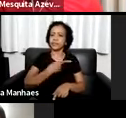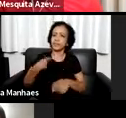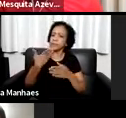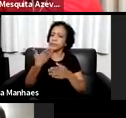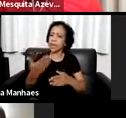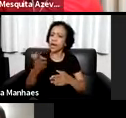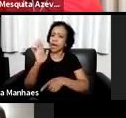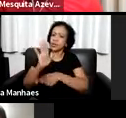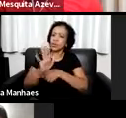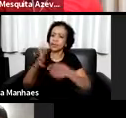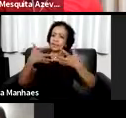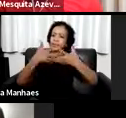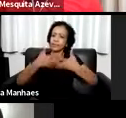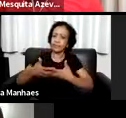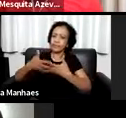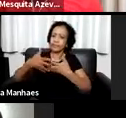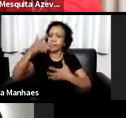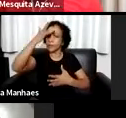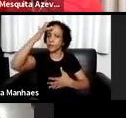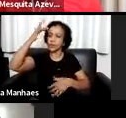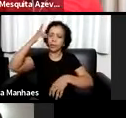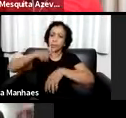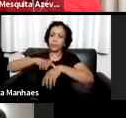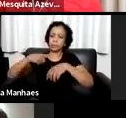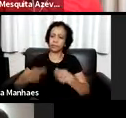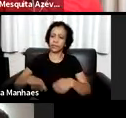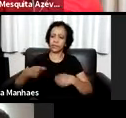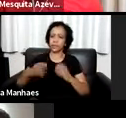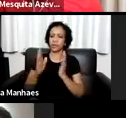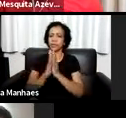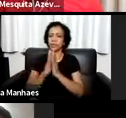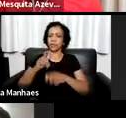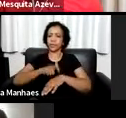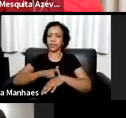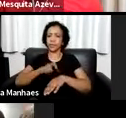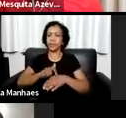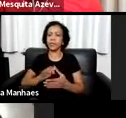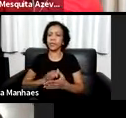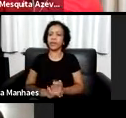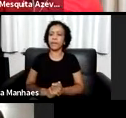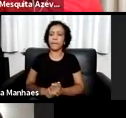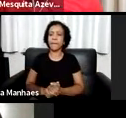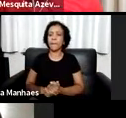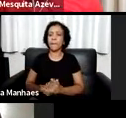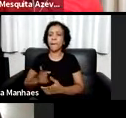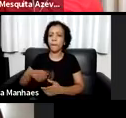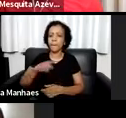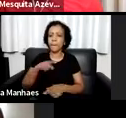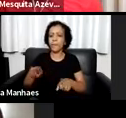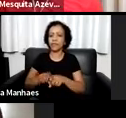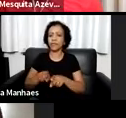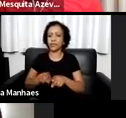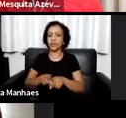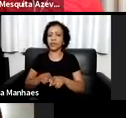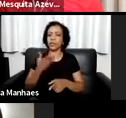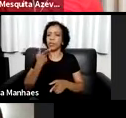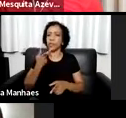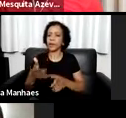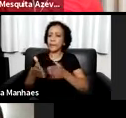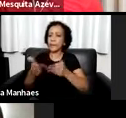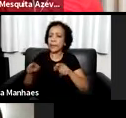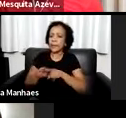carentes também da nossa oração neste momento. A irmã Rosilene Bartolotti, ela pede, como o pastor Fernando